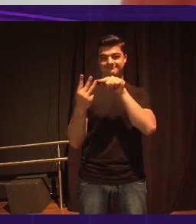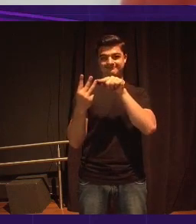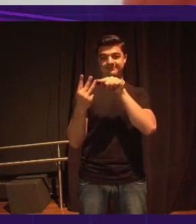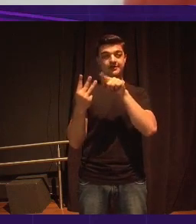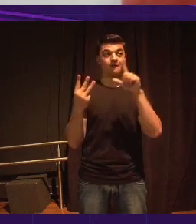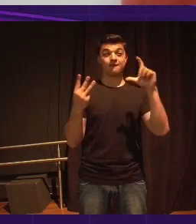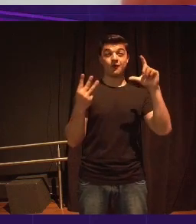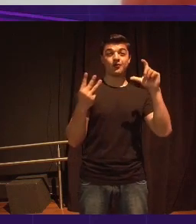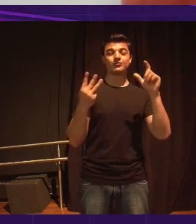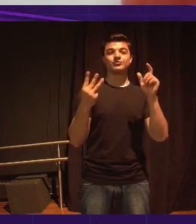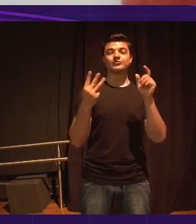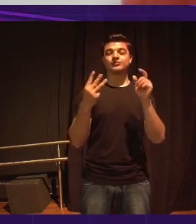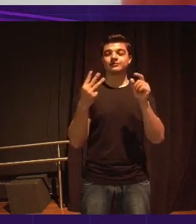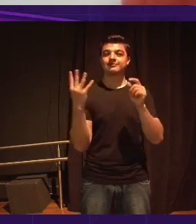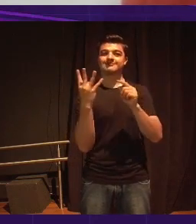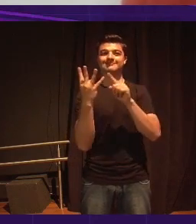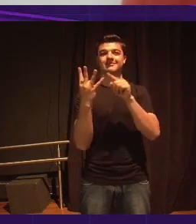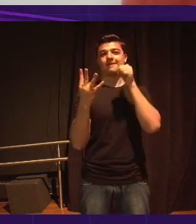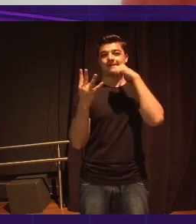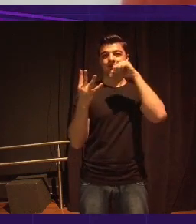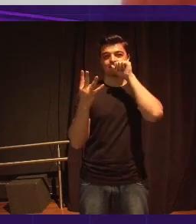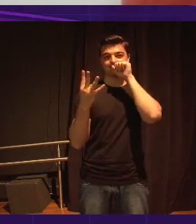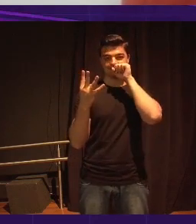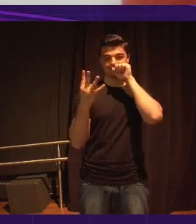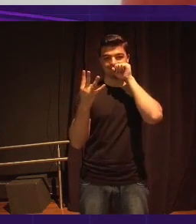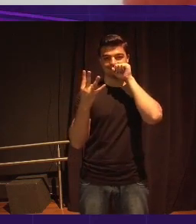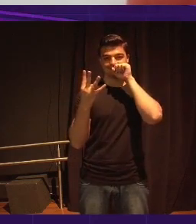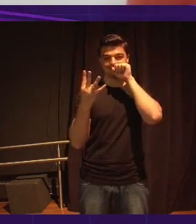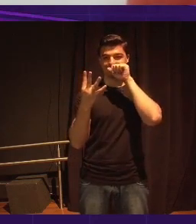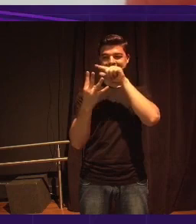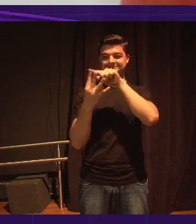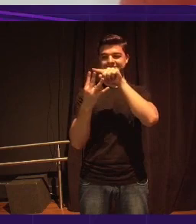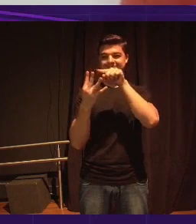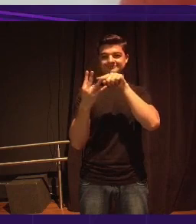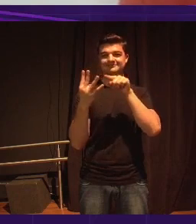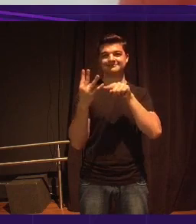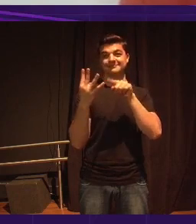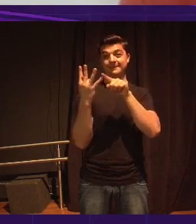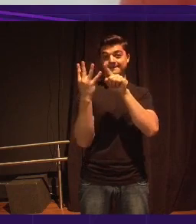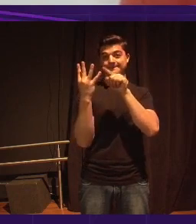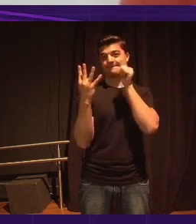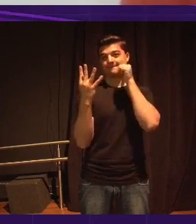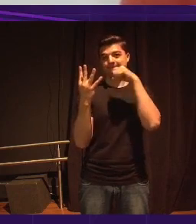que a gente fez em família, na família original, aí, as 3 filhas com a mãe.